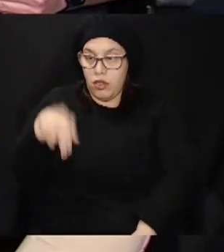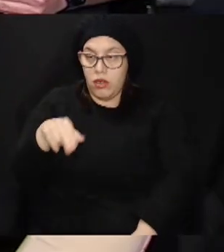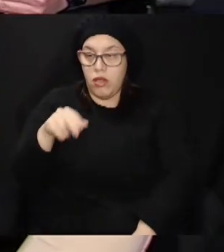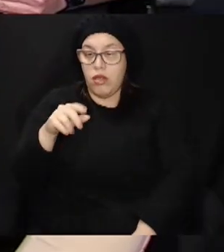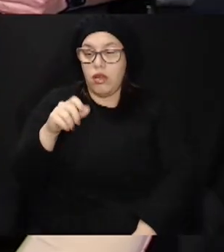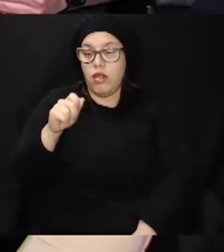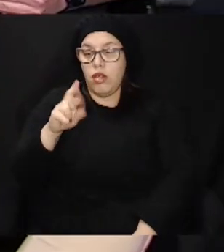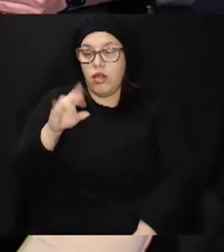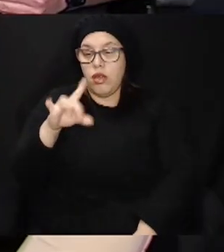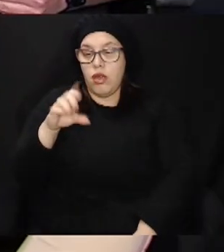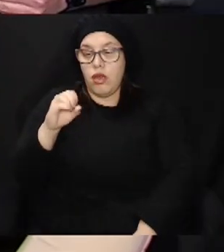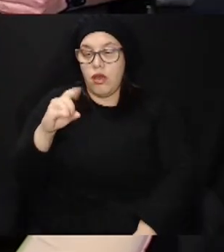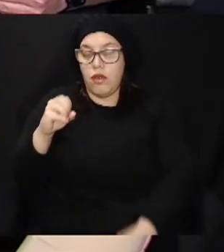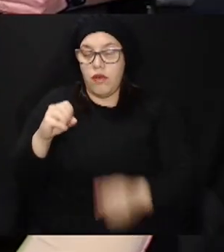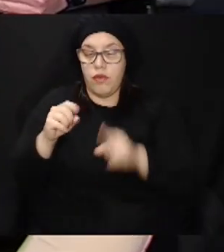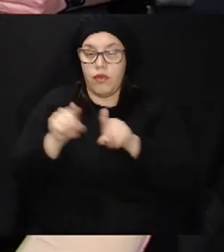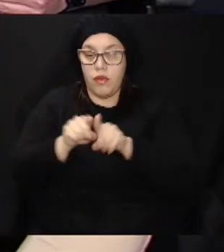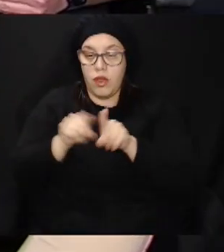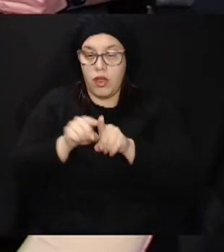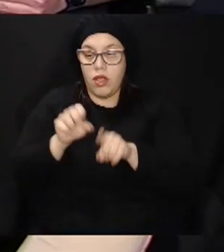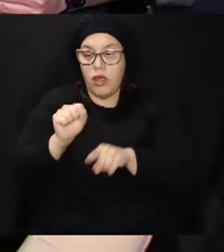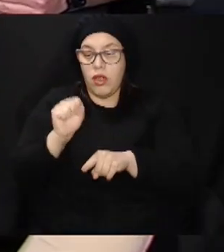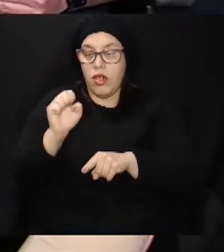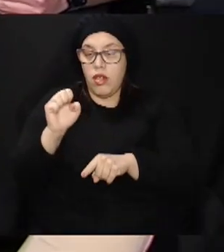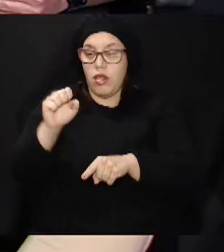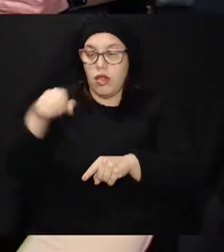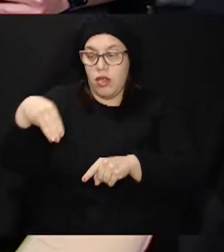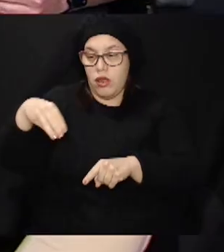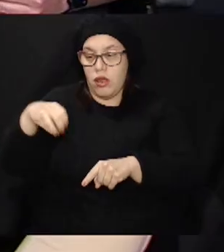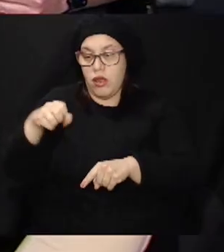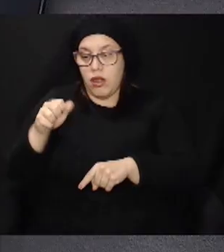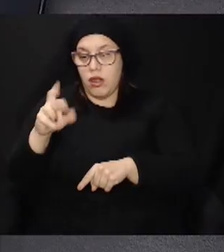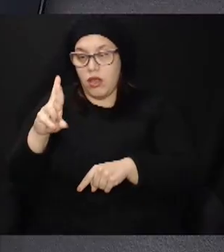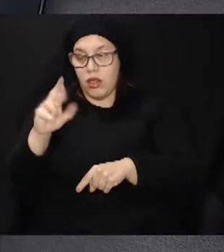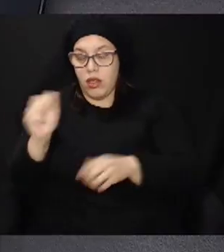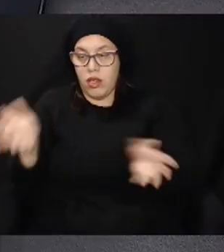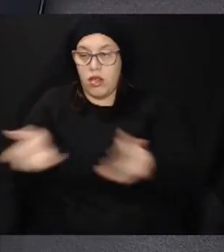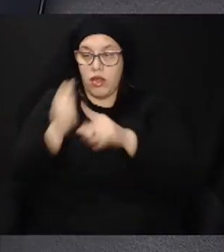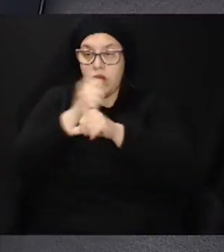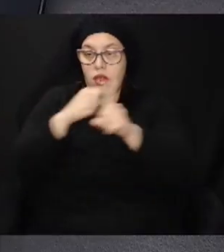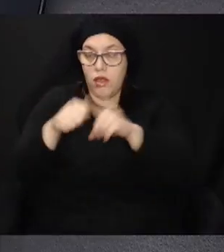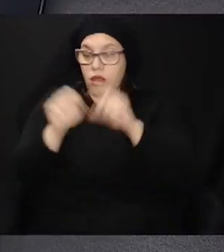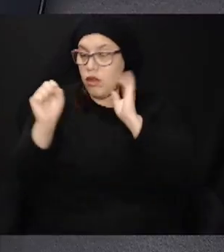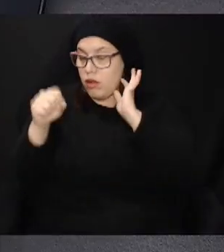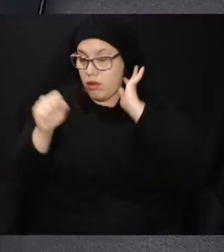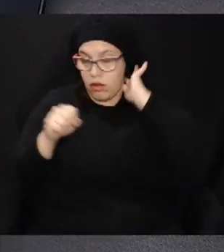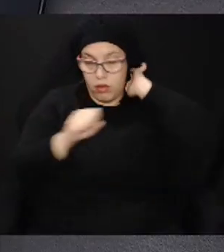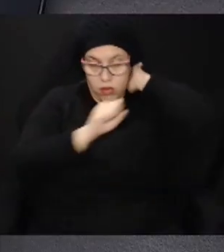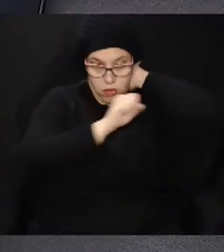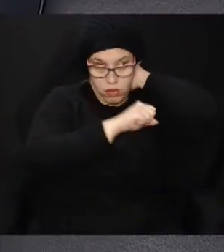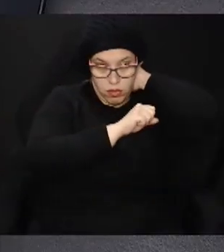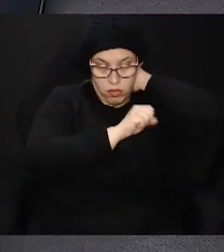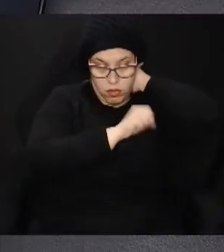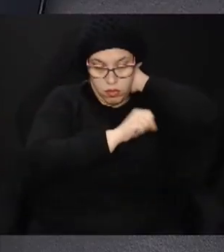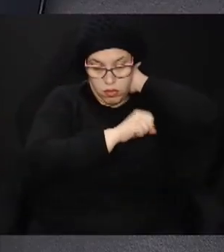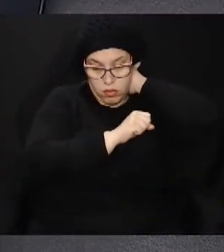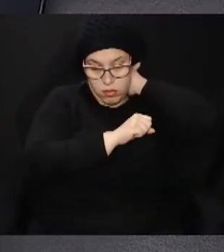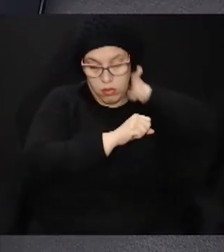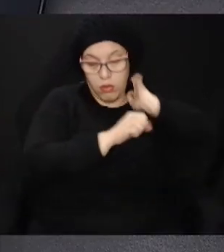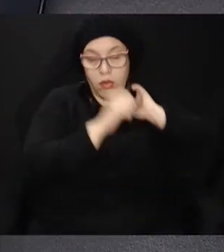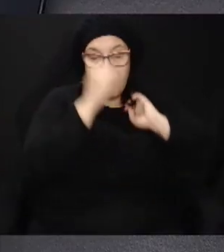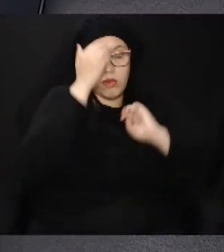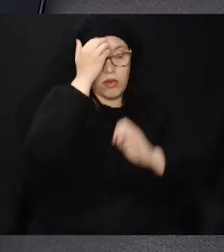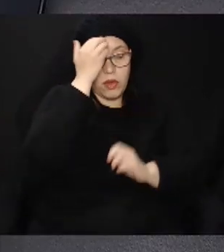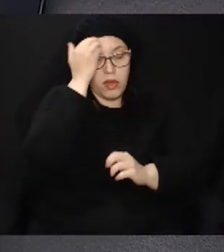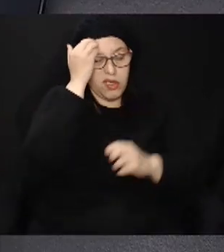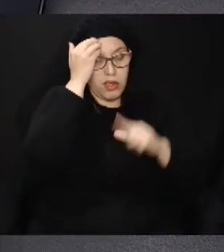Semear, voltado para o suporte de materiais de consumo e promoções de ações sociais, né? Sim, também. Nós tivemos a visita